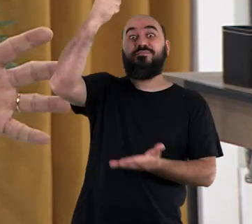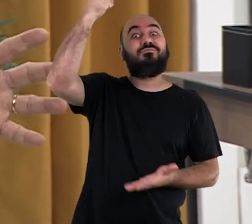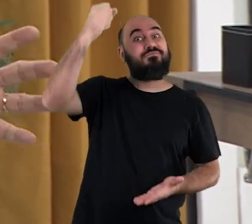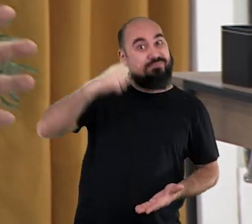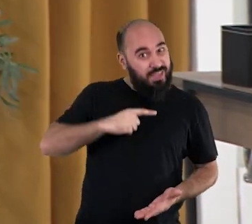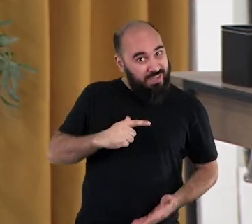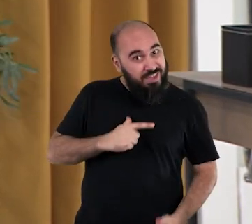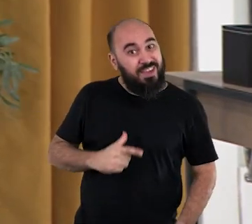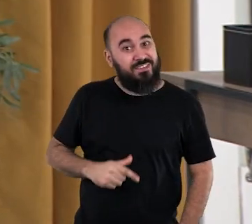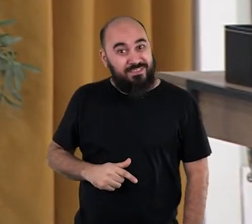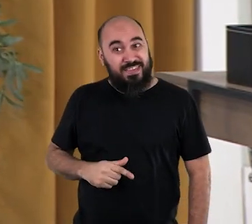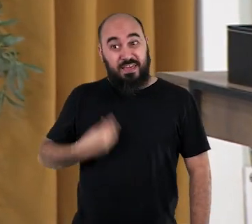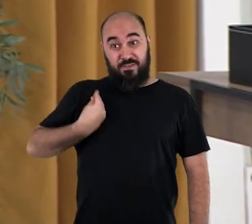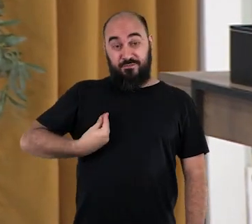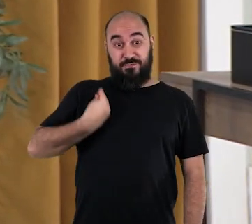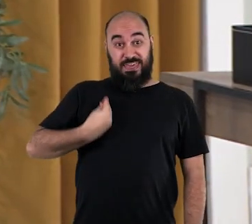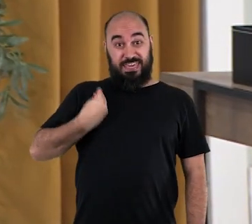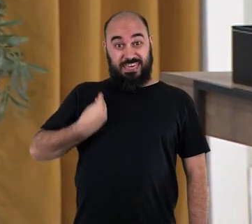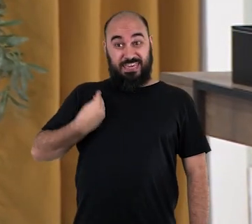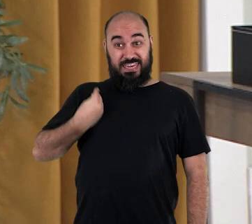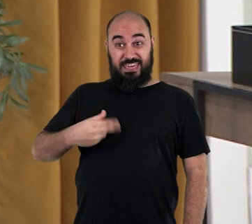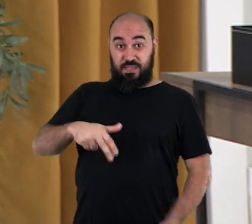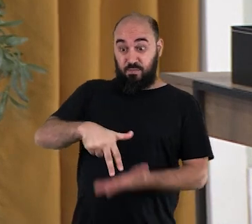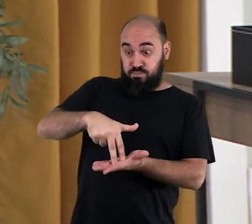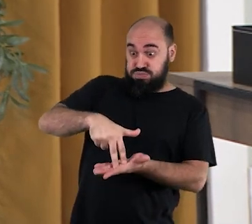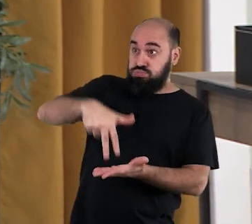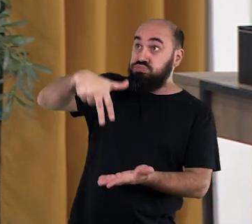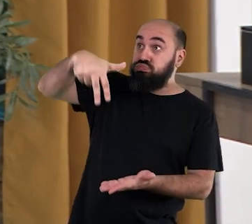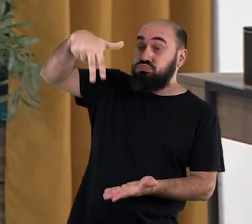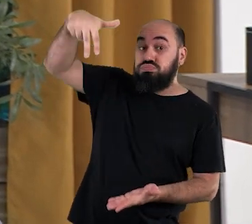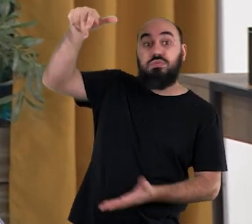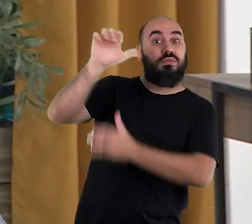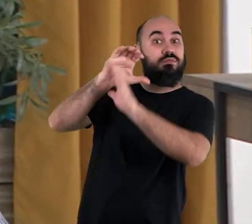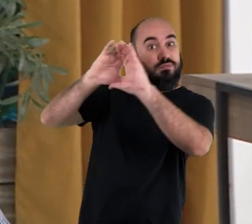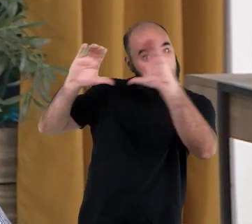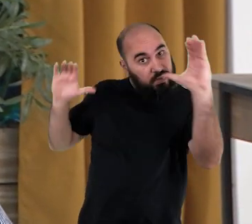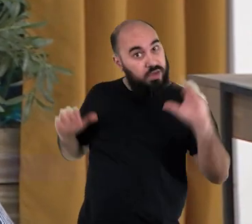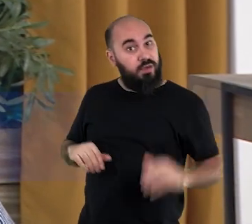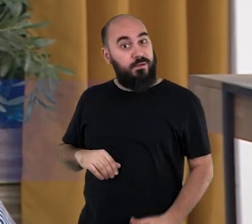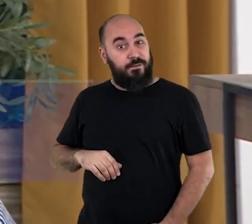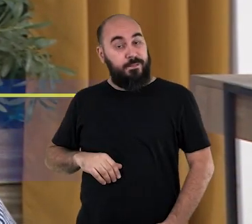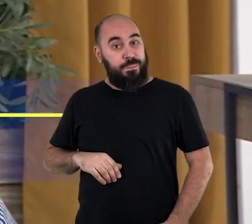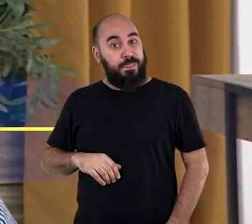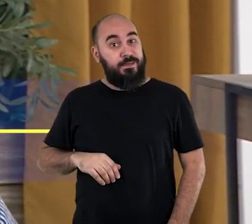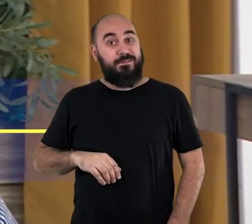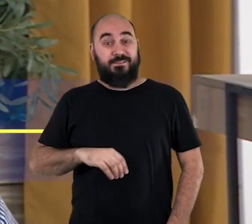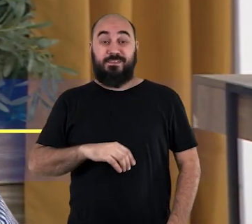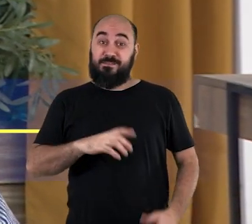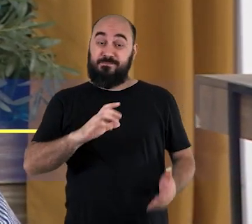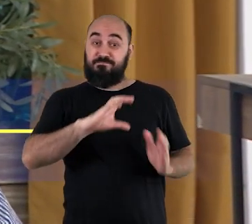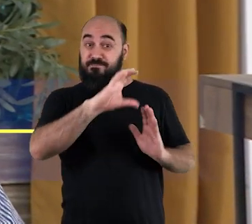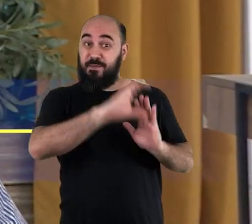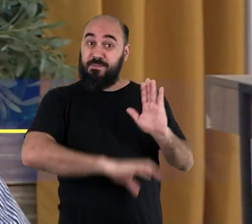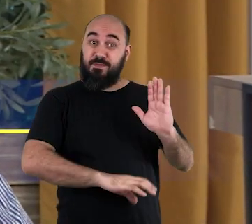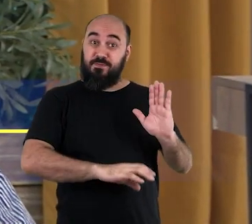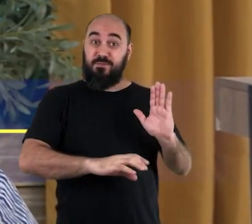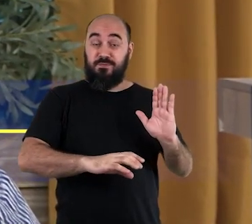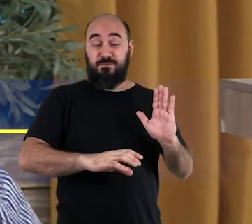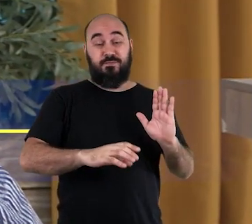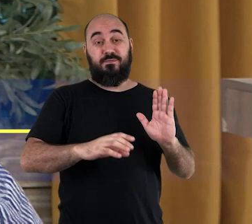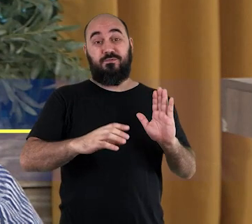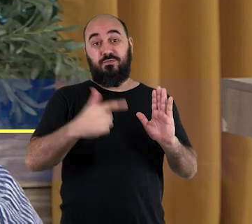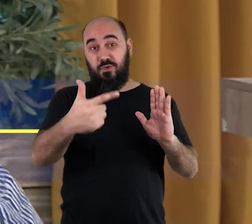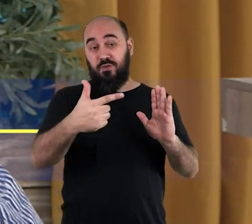foi levado vivo para o céu. Segundo o livro dos Reis, capítulo 2, verso 11, está escrito que em